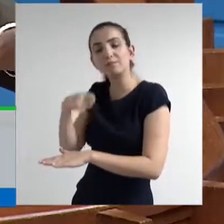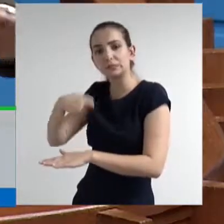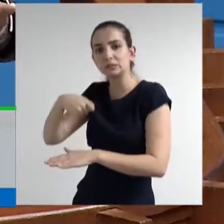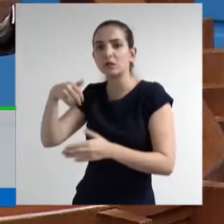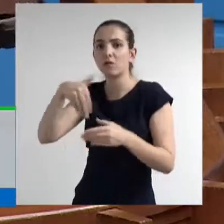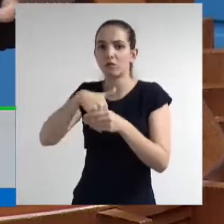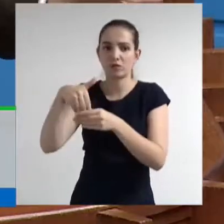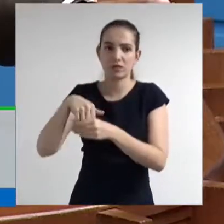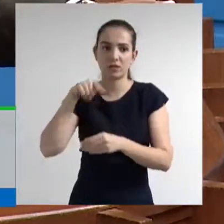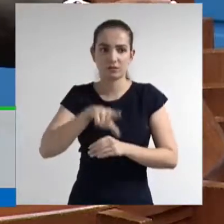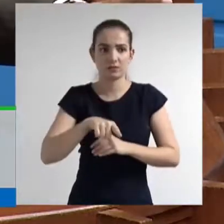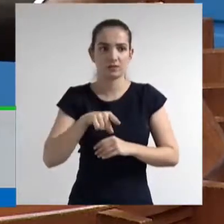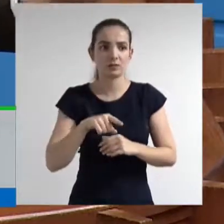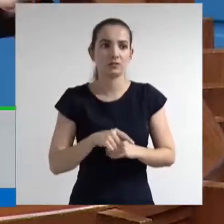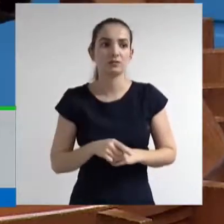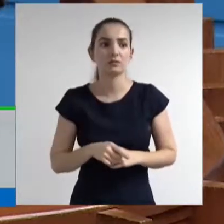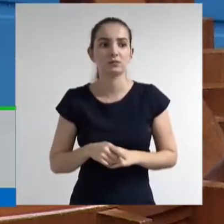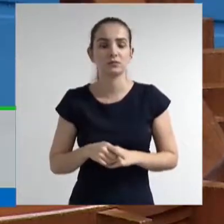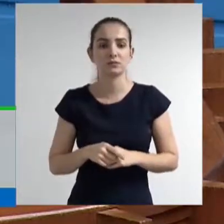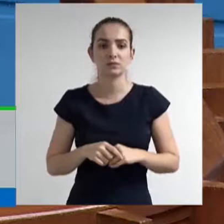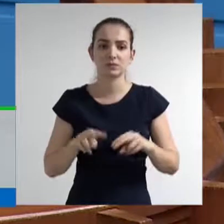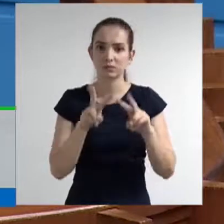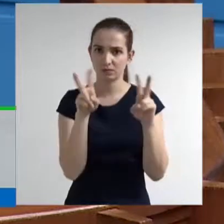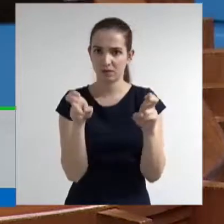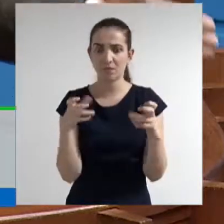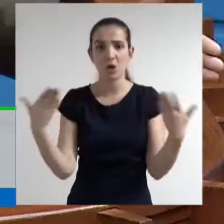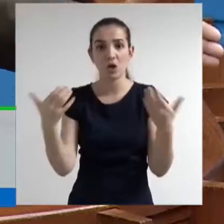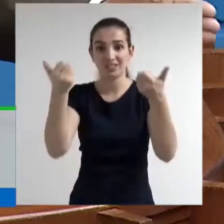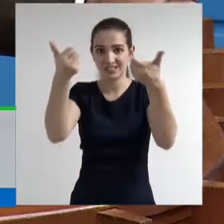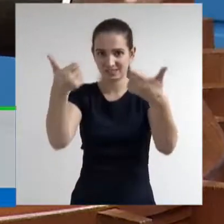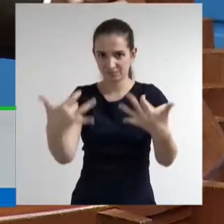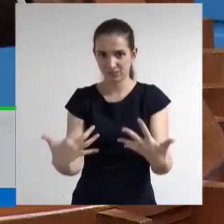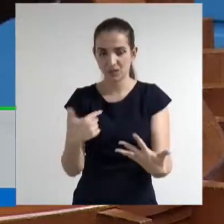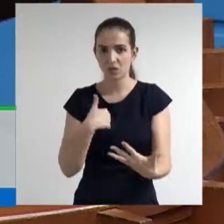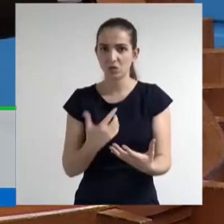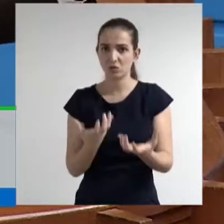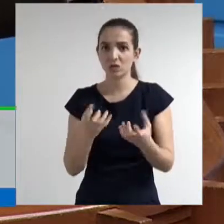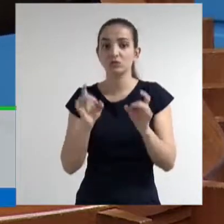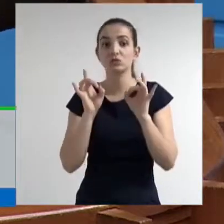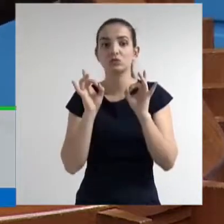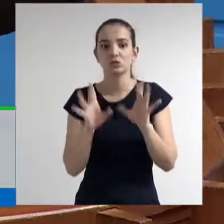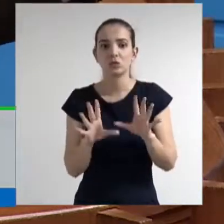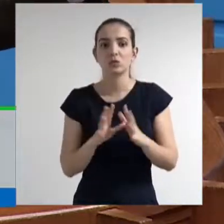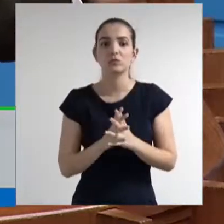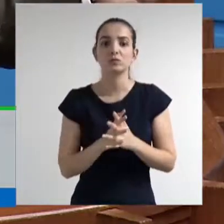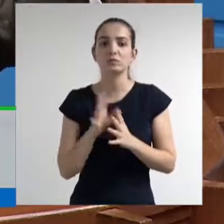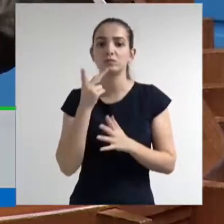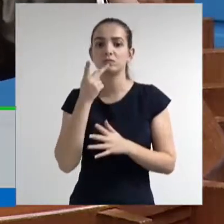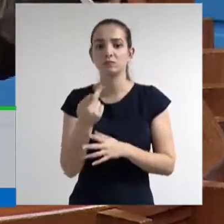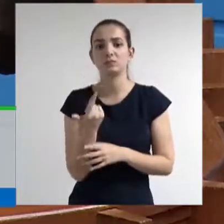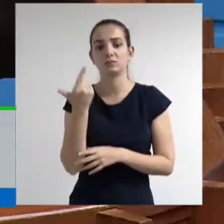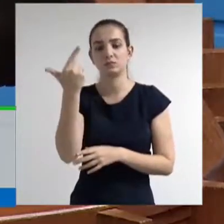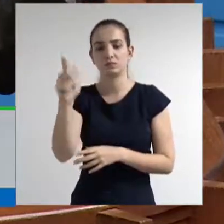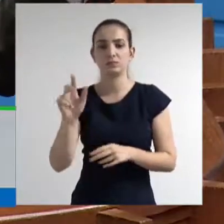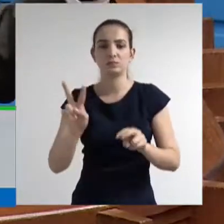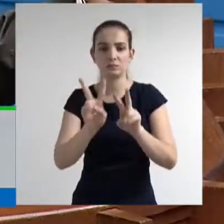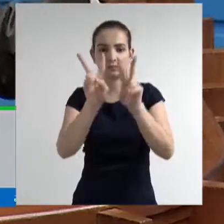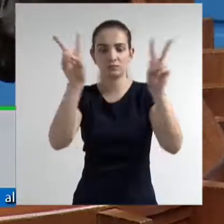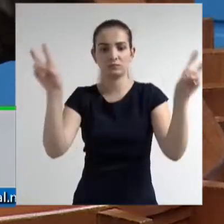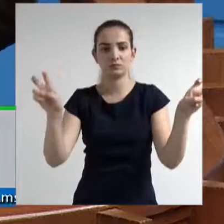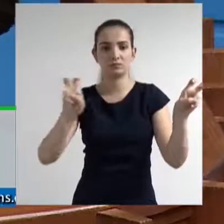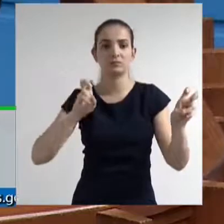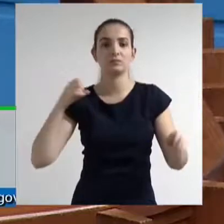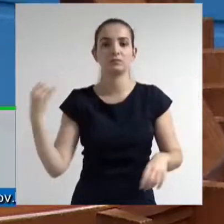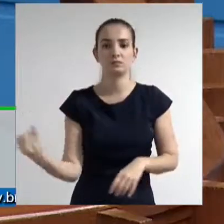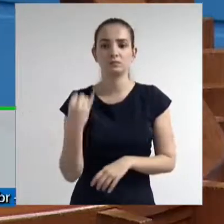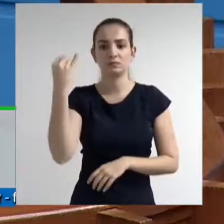matéria. Feita essa explicação, eu quero aqui simplesmente ressaltar uma outra questão que julgo das mais